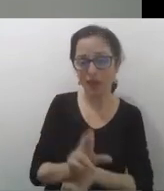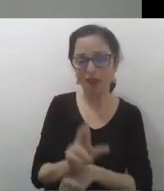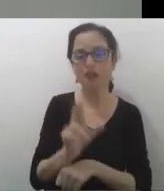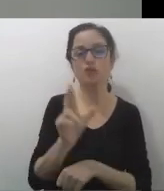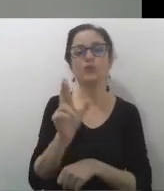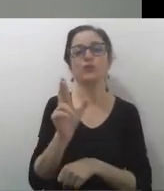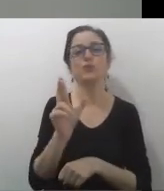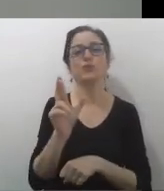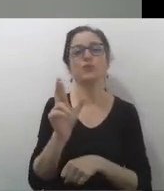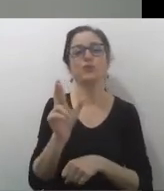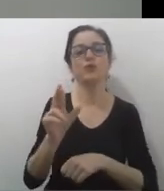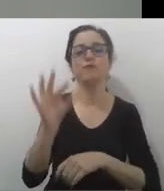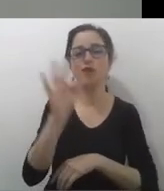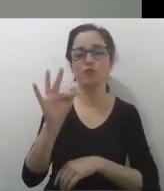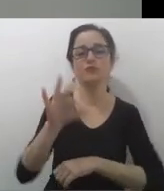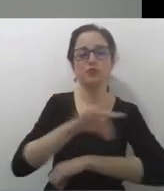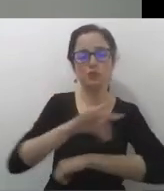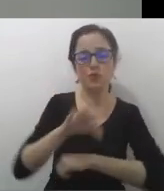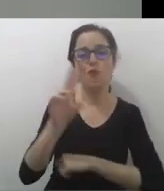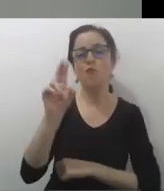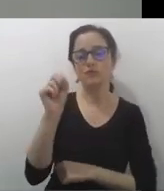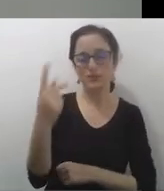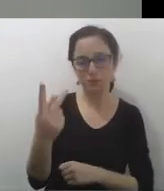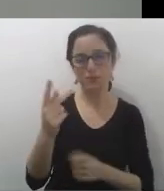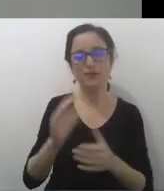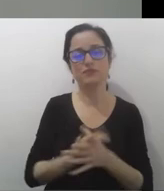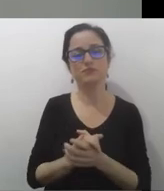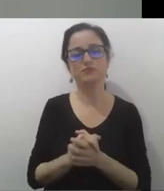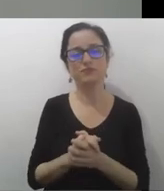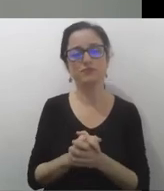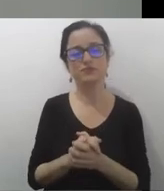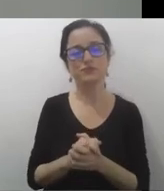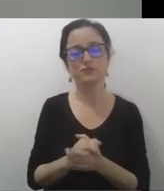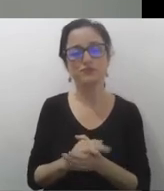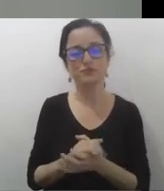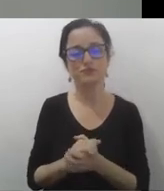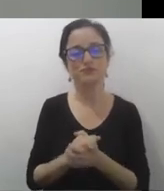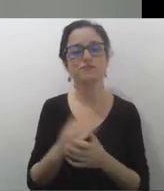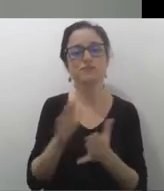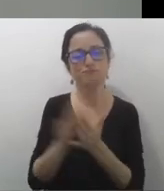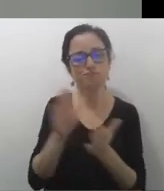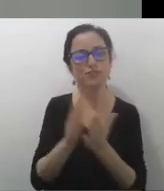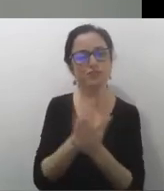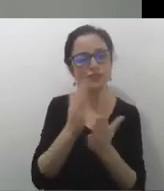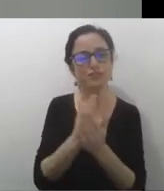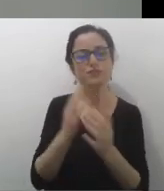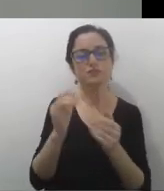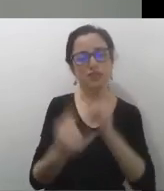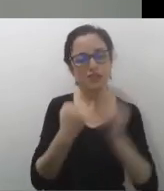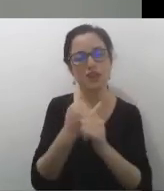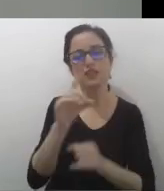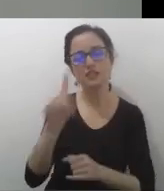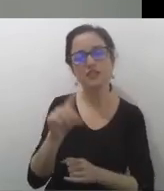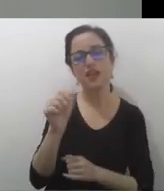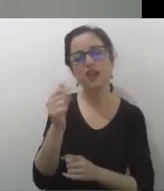A Ethel Leon é mestre e doutora pela Faculdade de Arquitetura e Urbanismo da Universidade de São Paulo. Foi editora